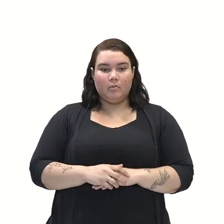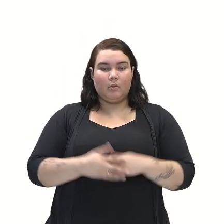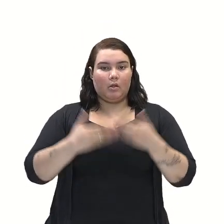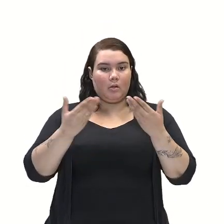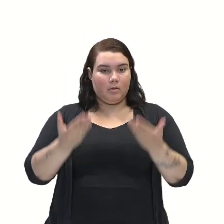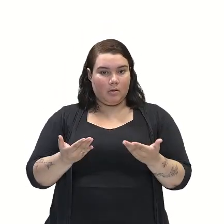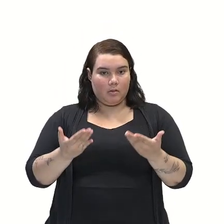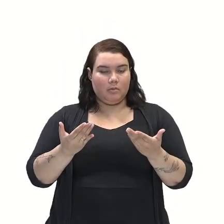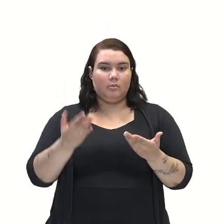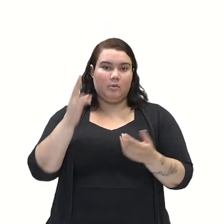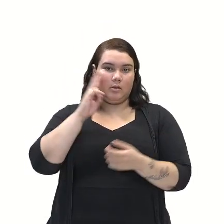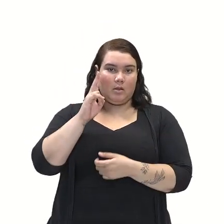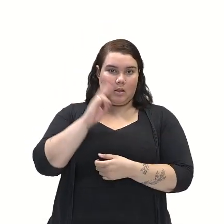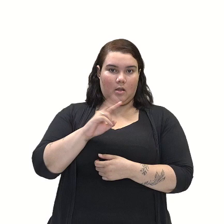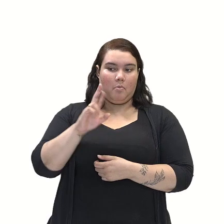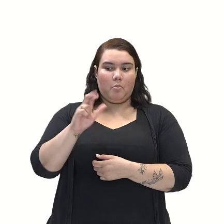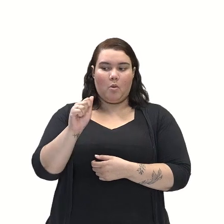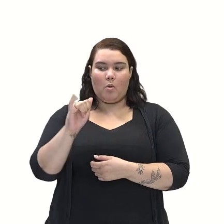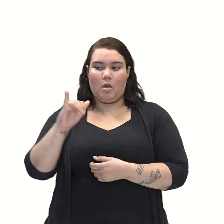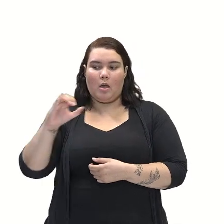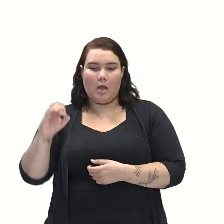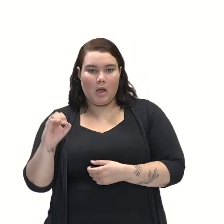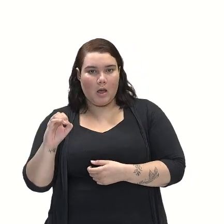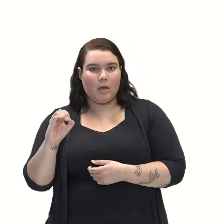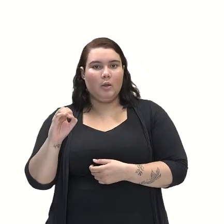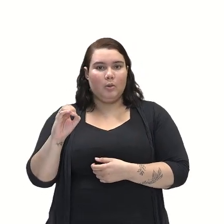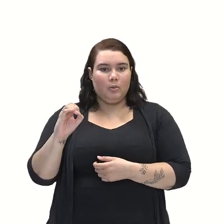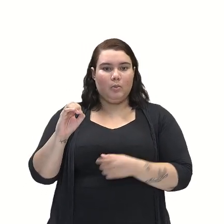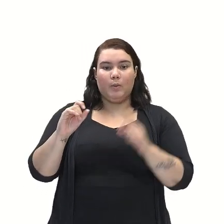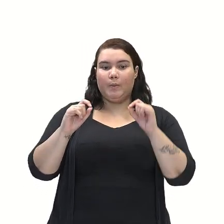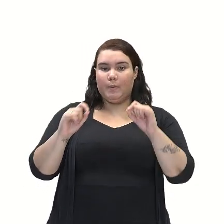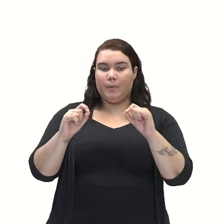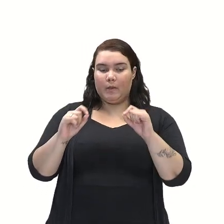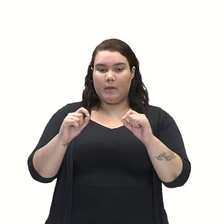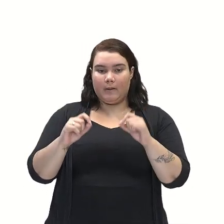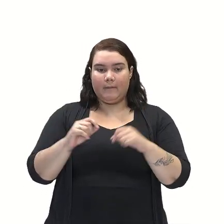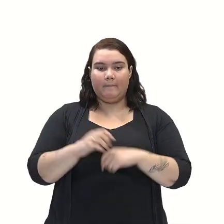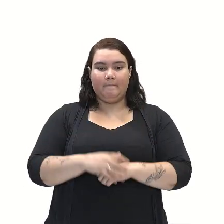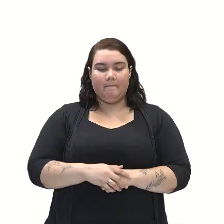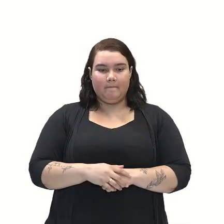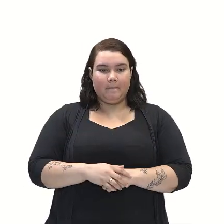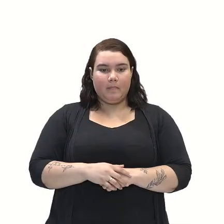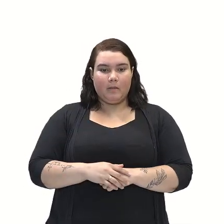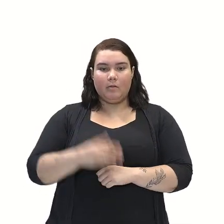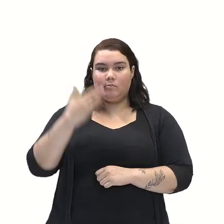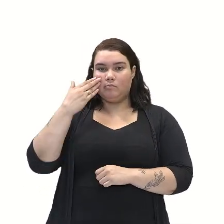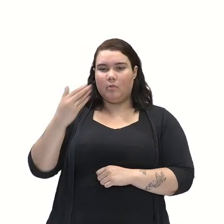primeiro um elemento, o raio. O que vem a ser o raio? O raio,